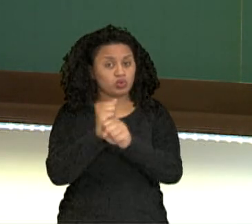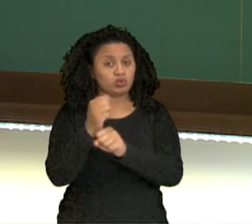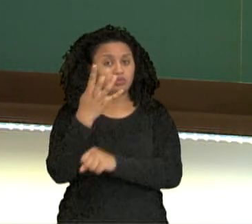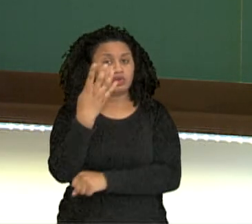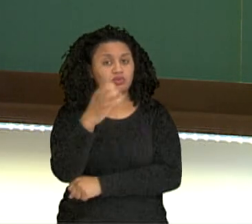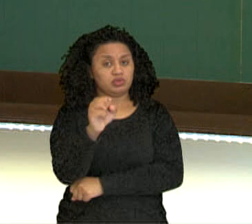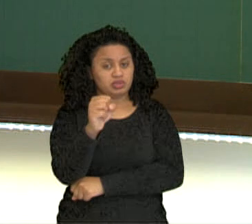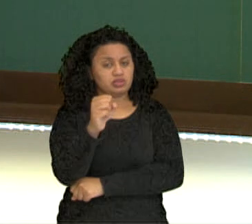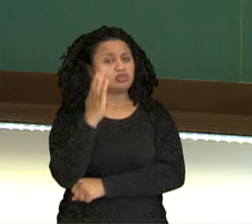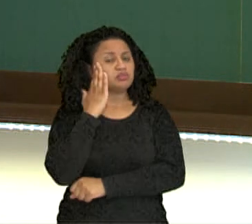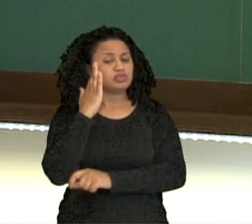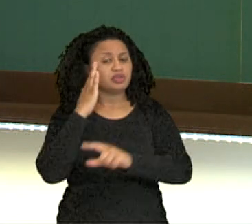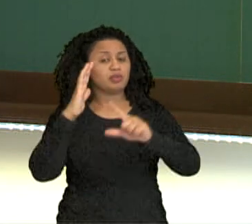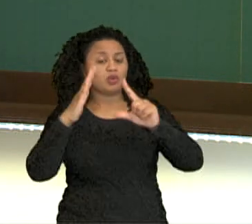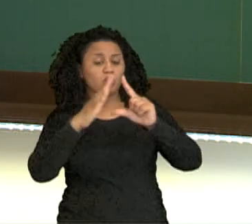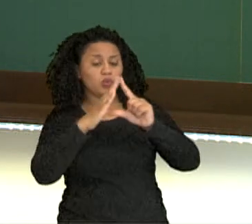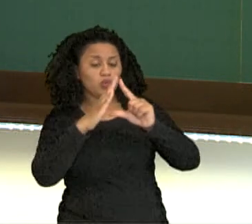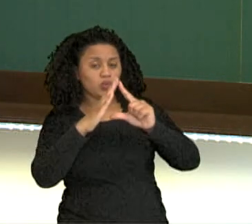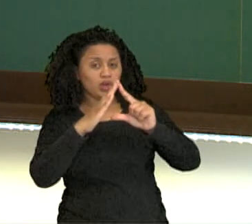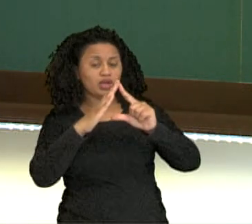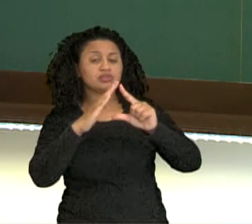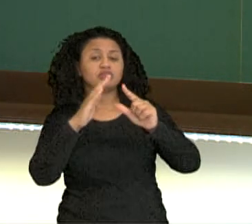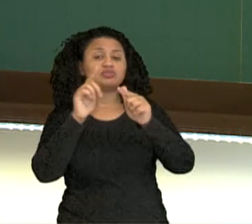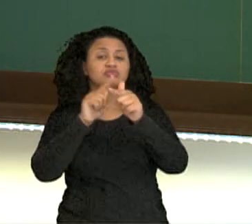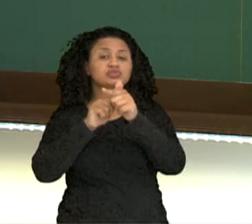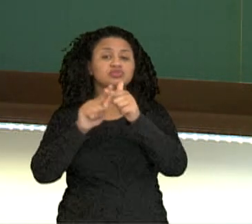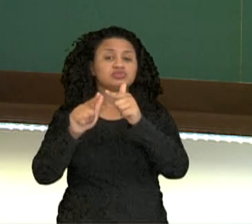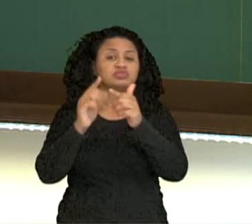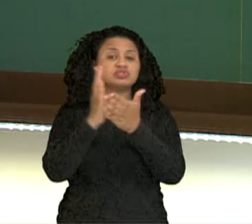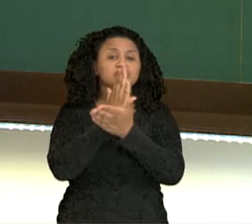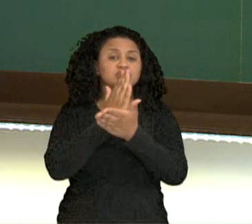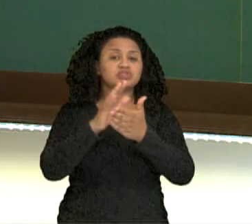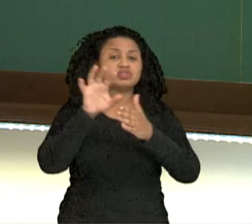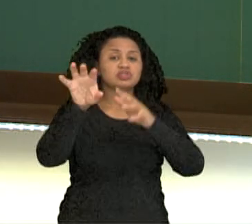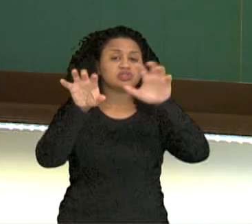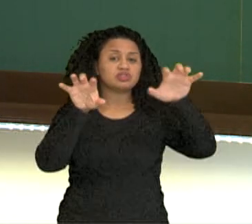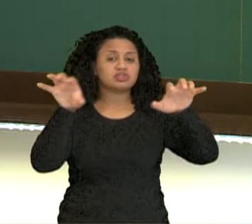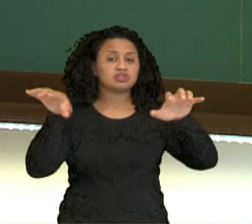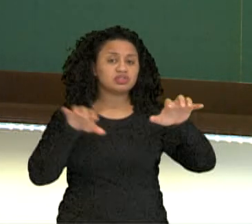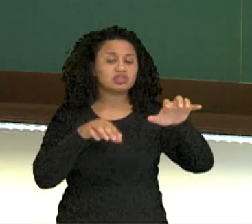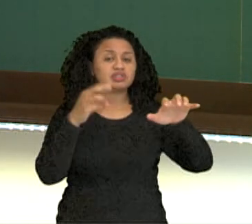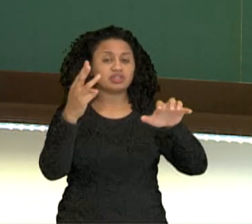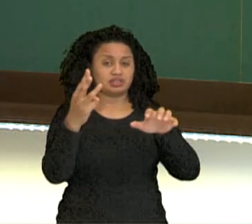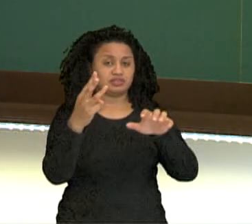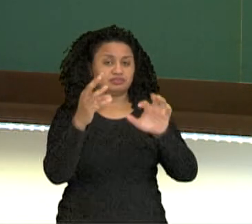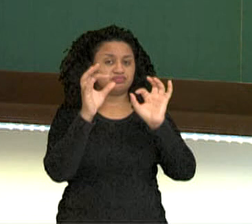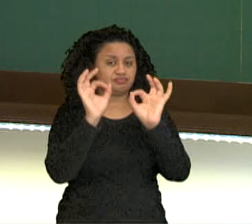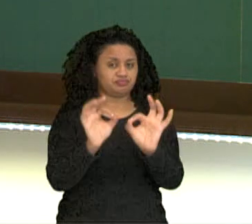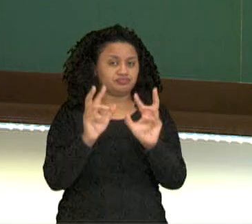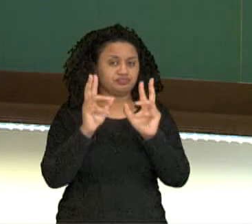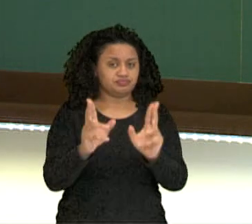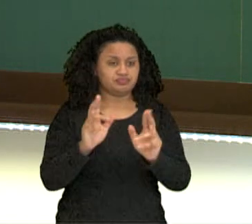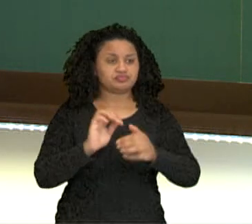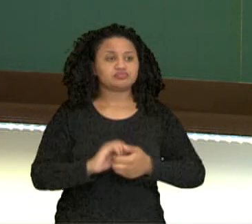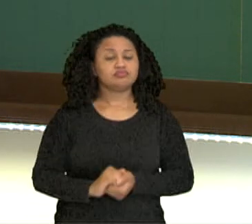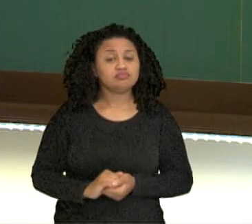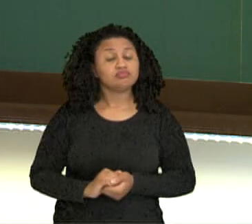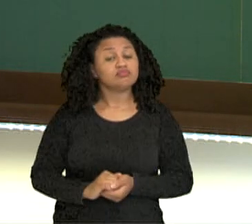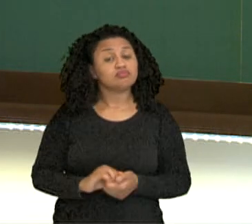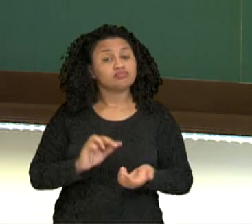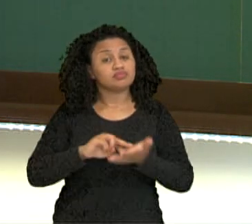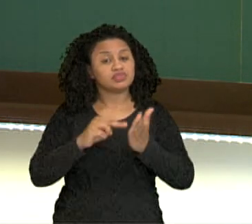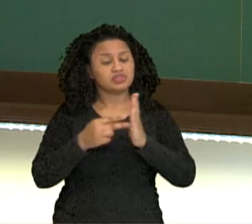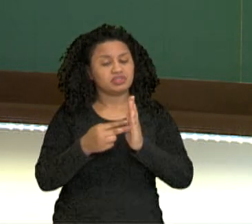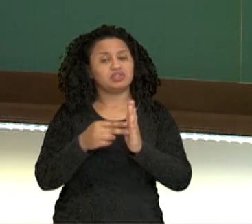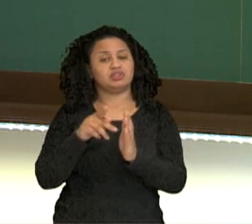um lado, eu vou dividir, eu vou repartir em três partes exatamente iguais, tá? Isso que significa o